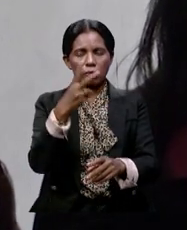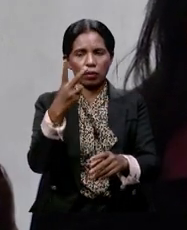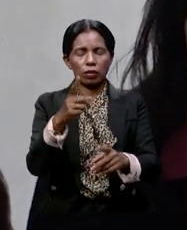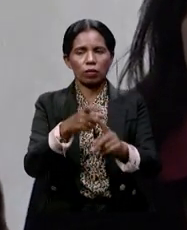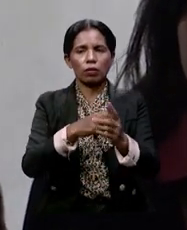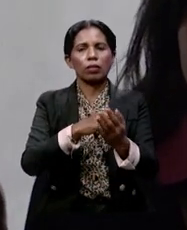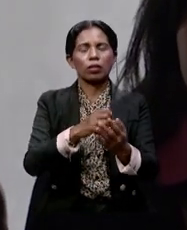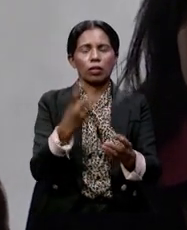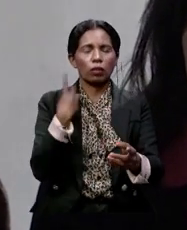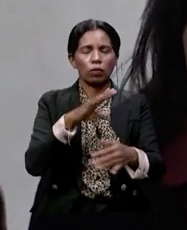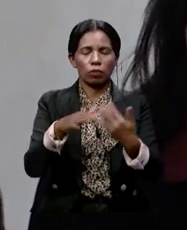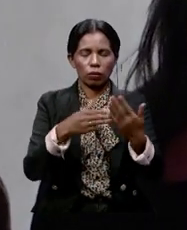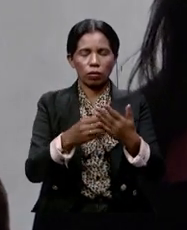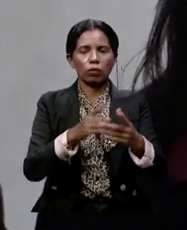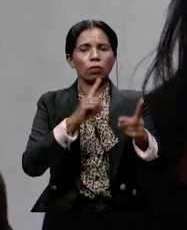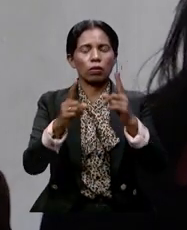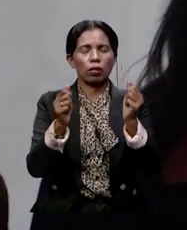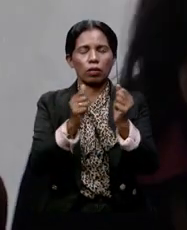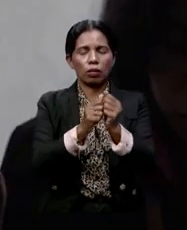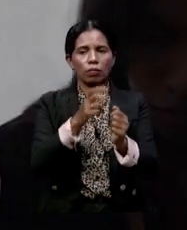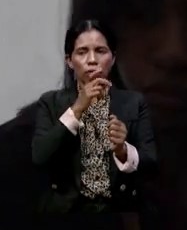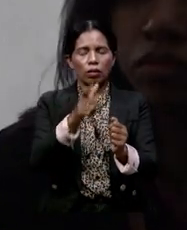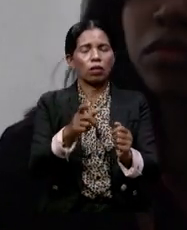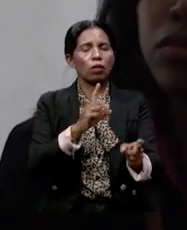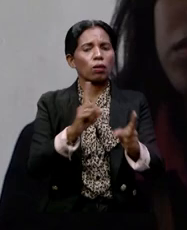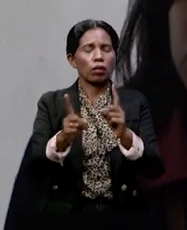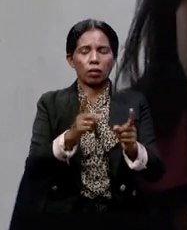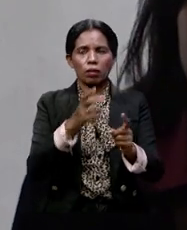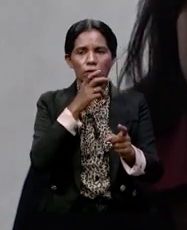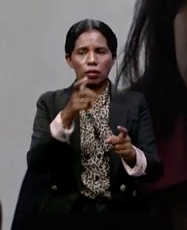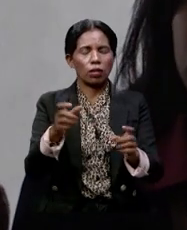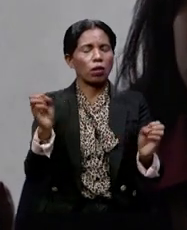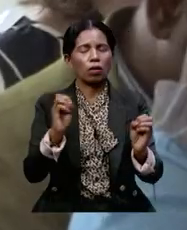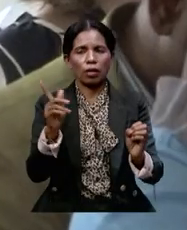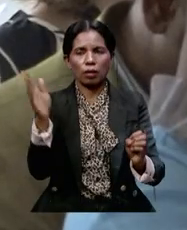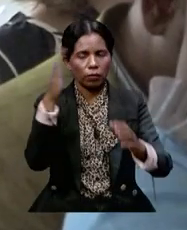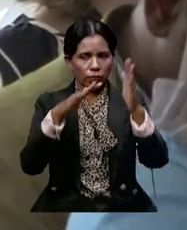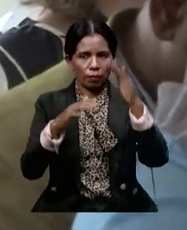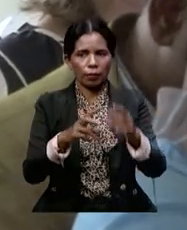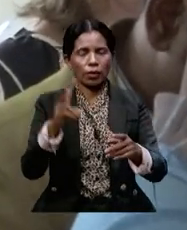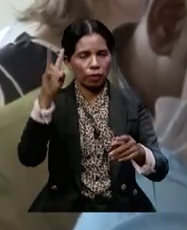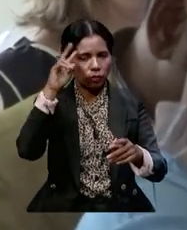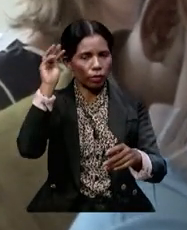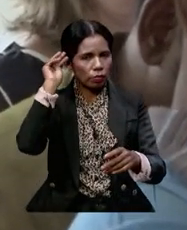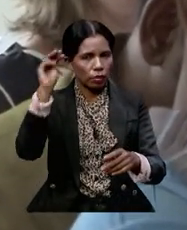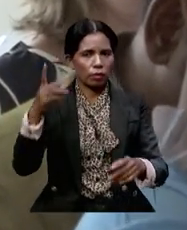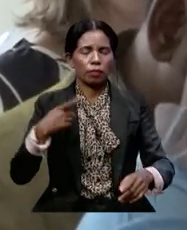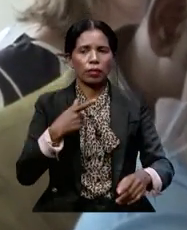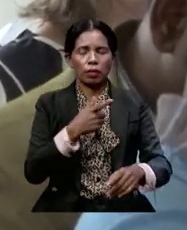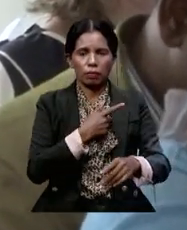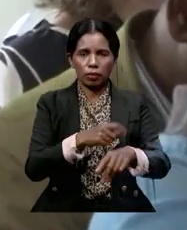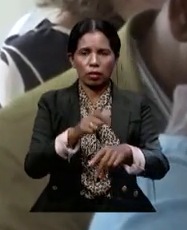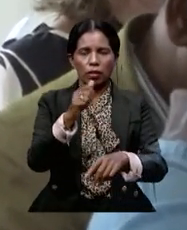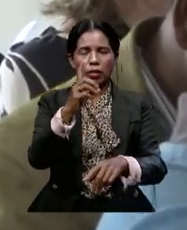gente fala português. Falando mal, estamos aprendendo, não tem problemas. Ne vice-ministro assunto parlamentar, Adere